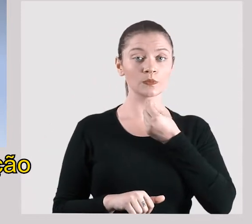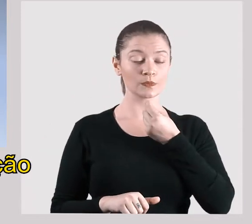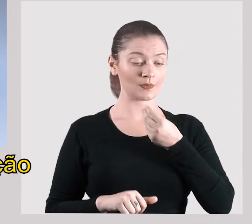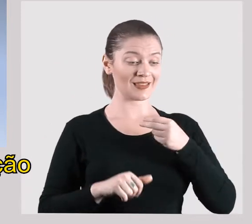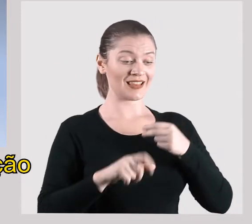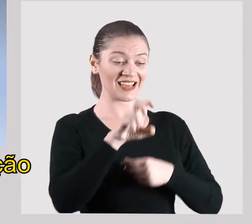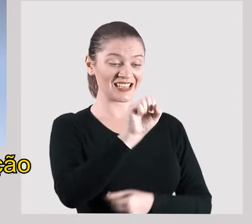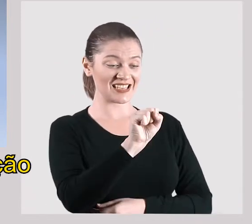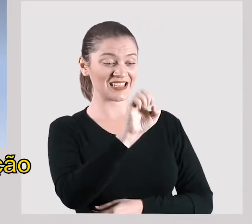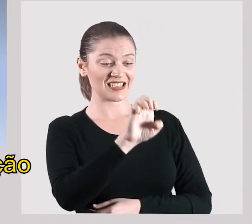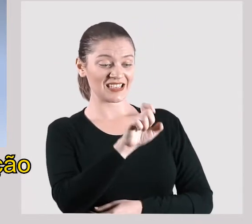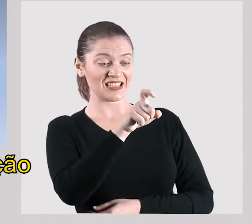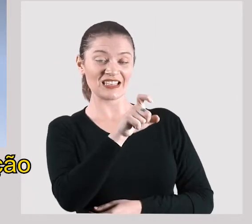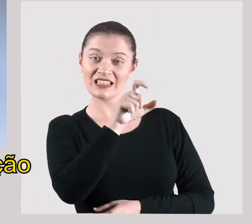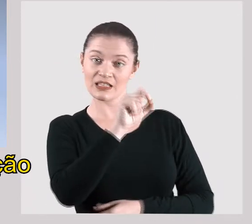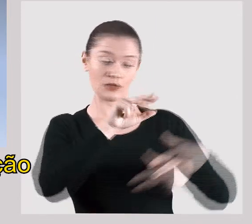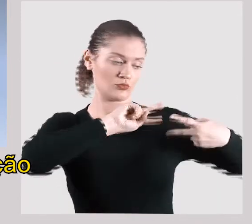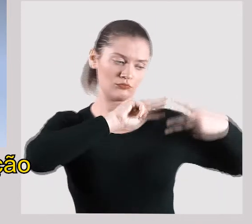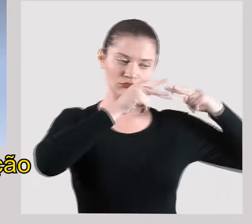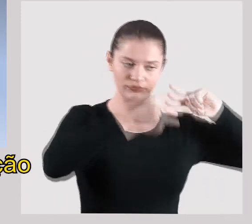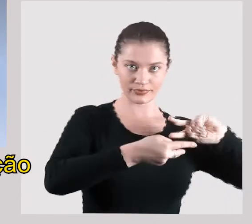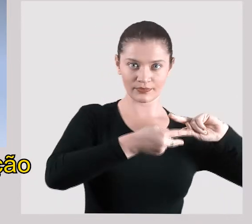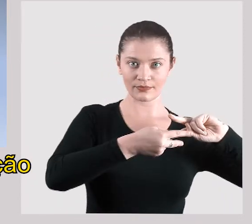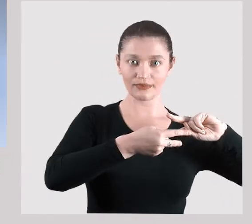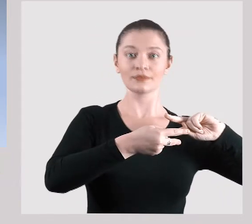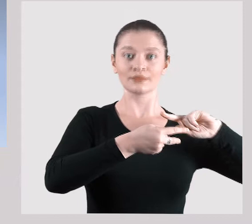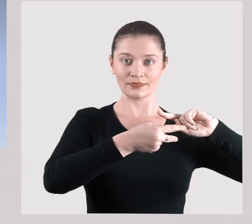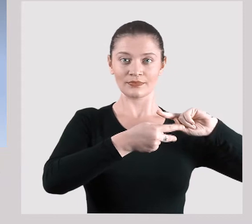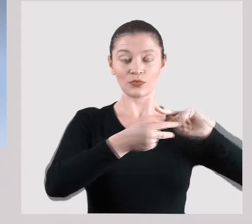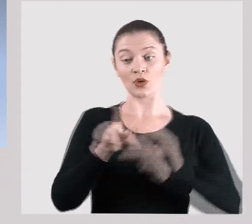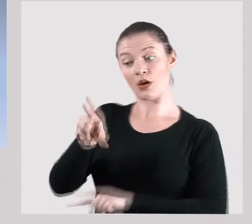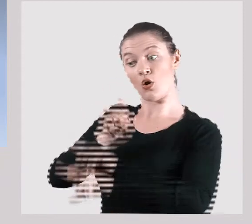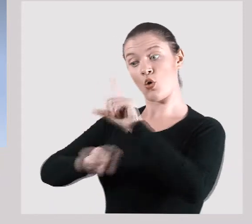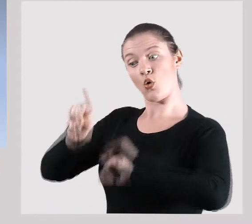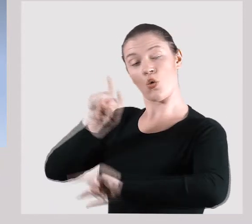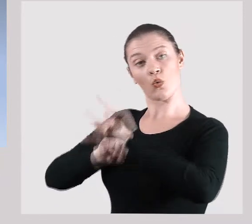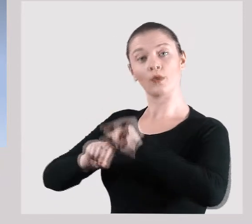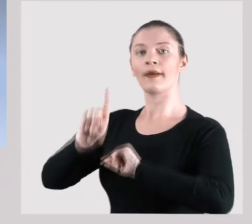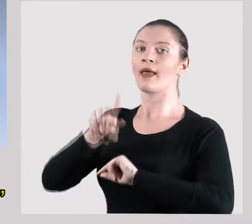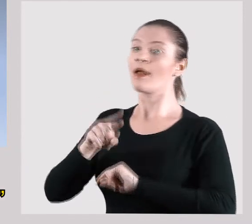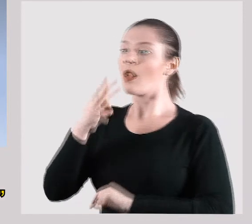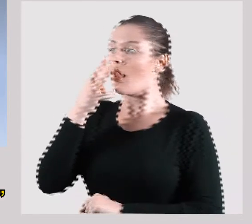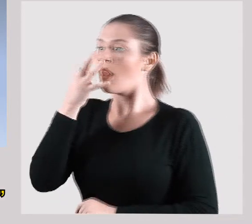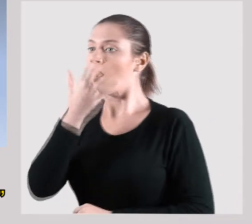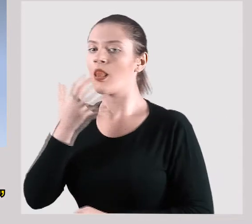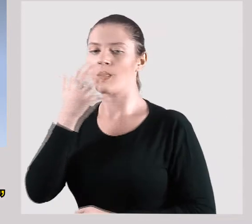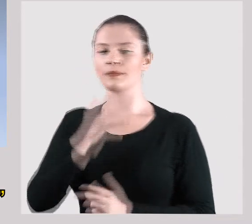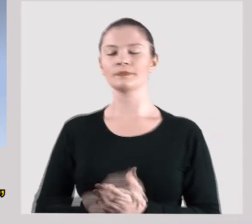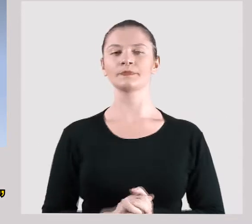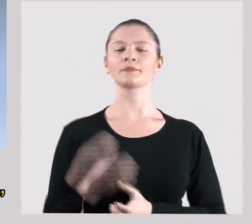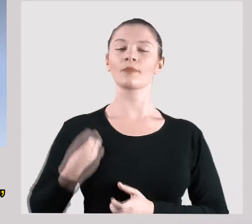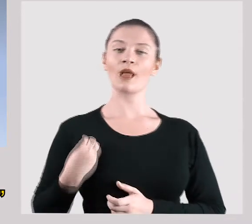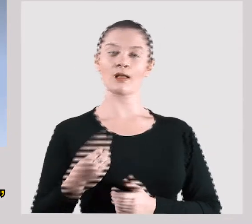e orientação sexual é a atração sexual, né? Existe essa mandala que está circulando na internet, ela é